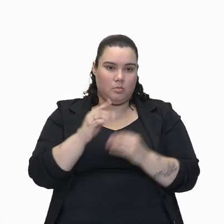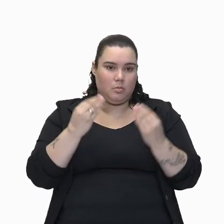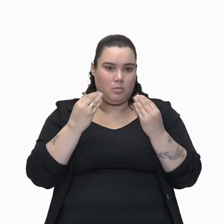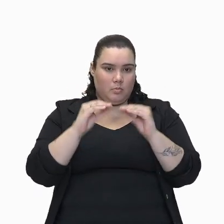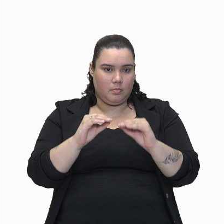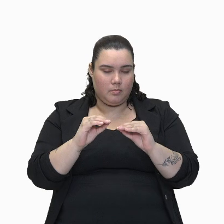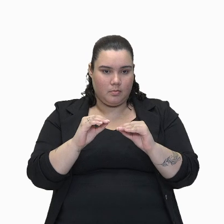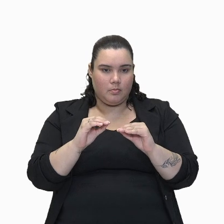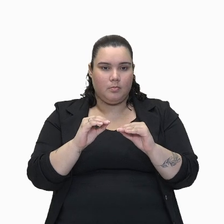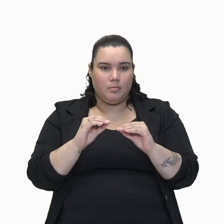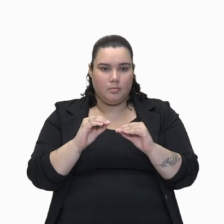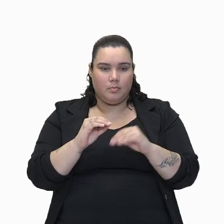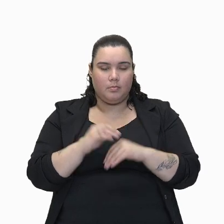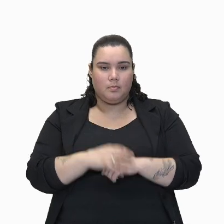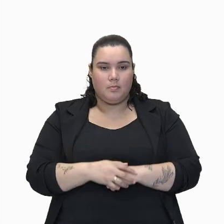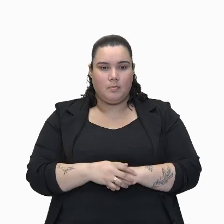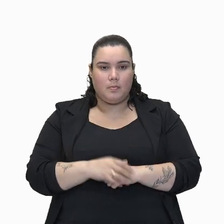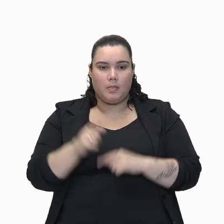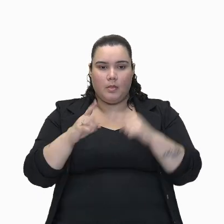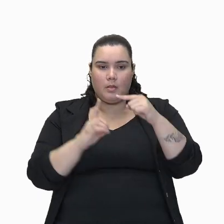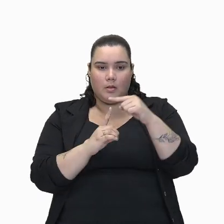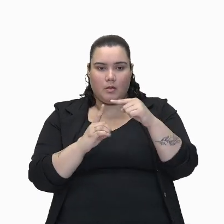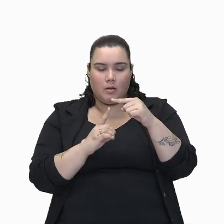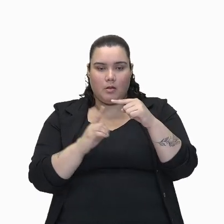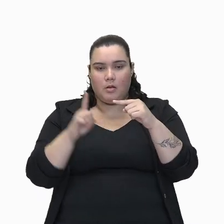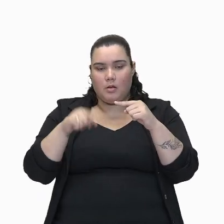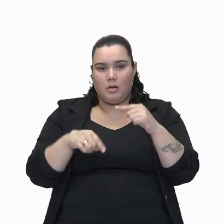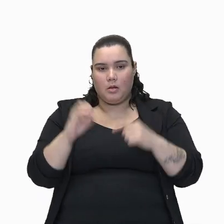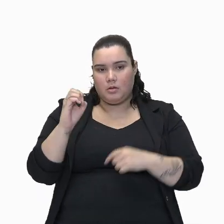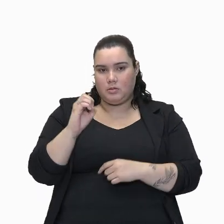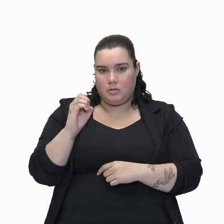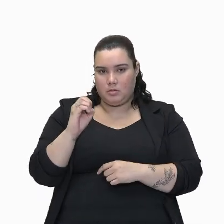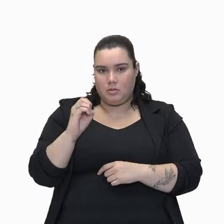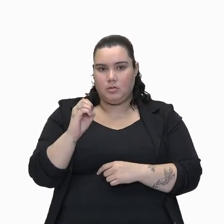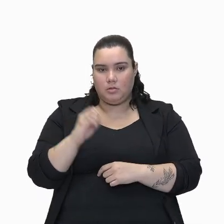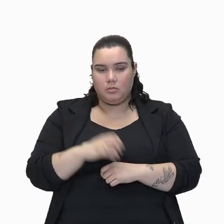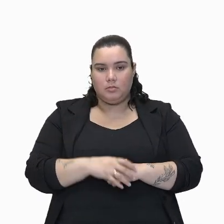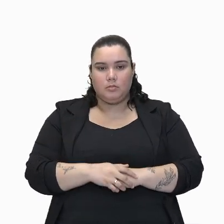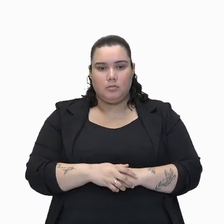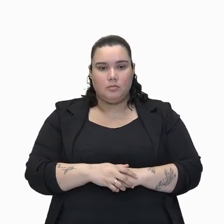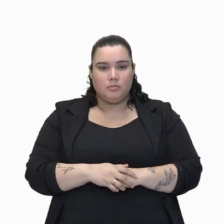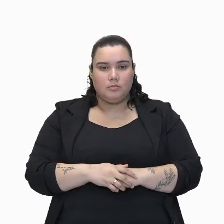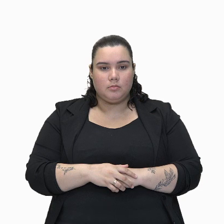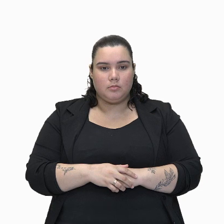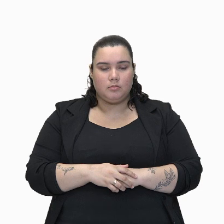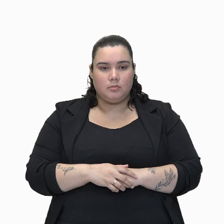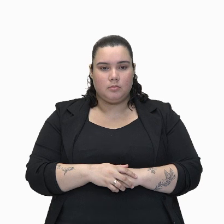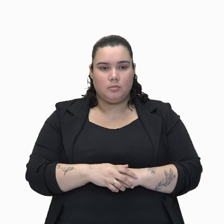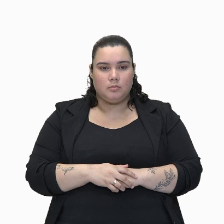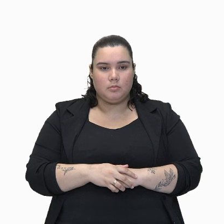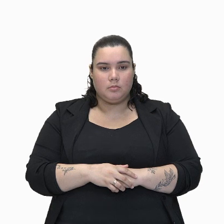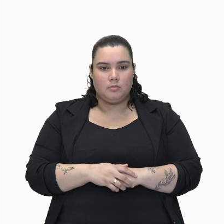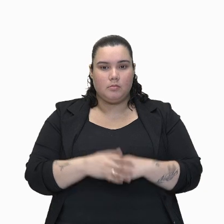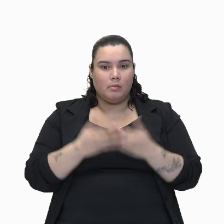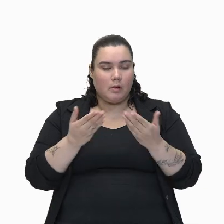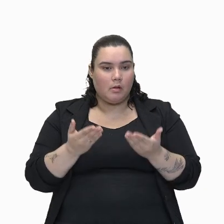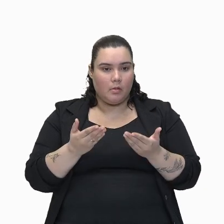fazer um denominador que seja igual a 0. Isso aqui